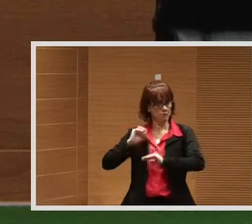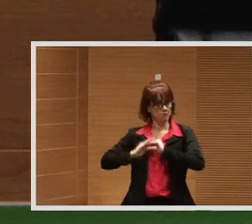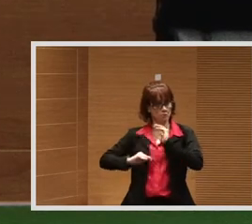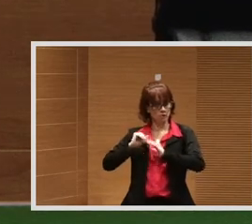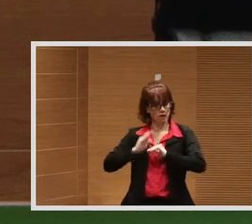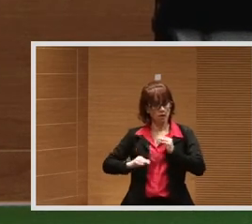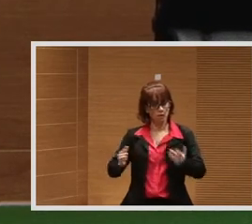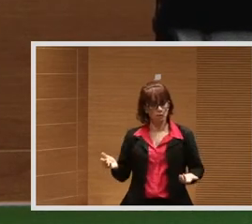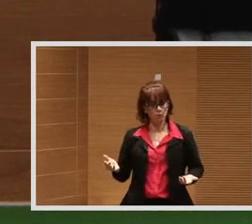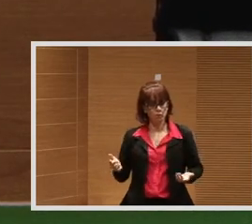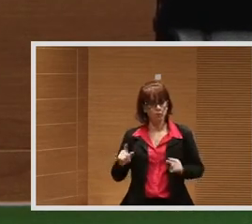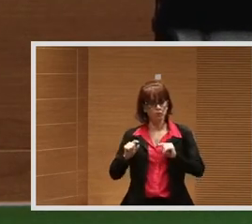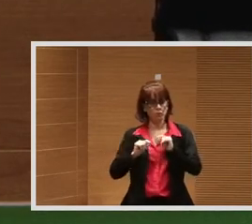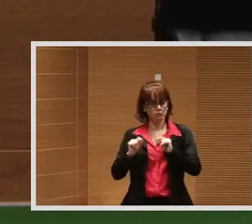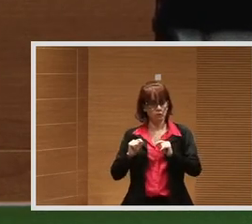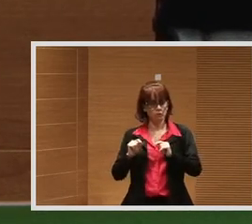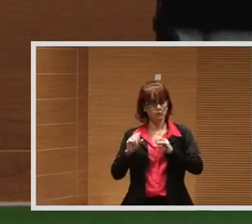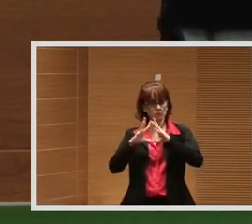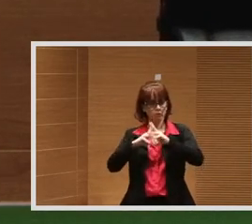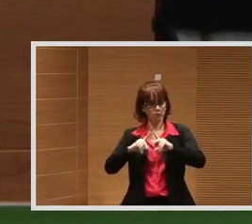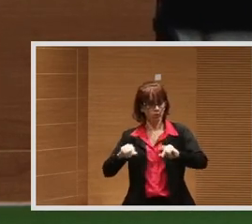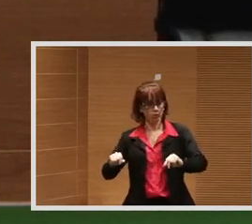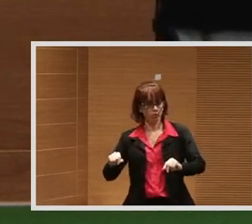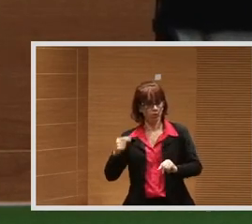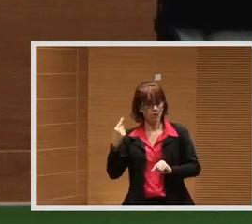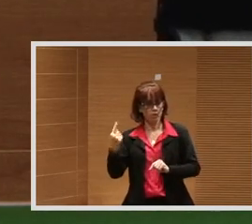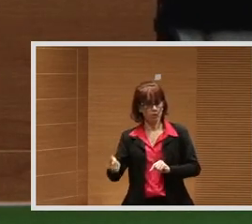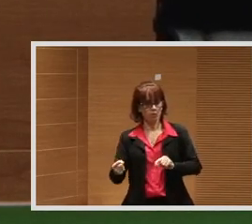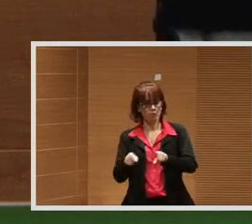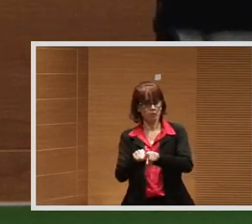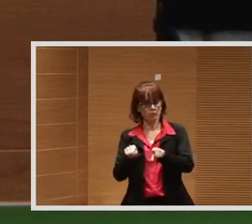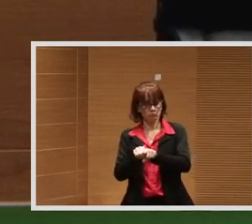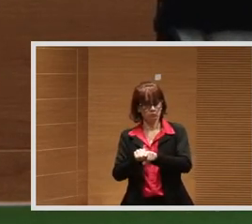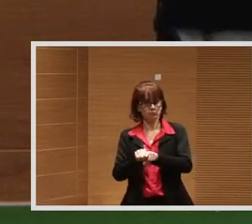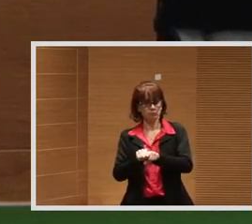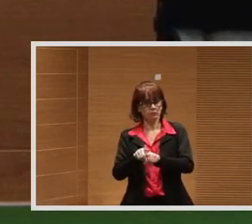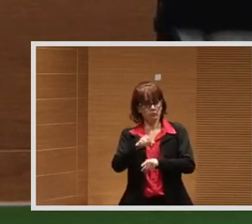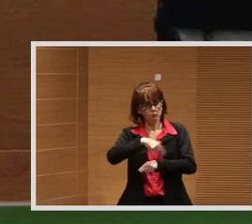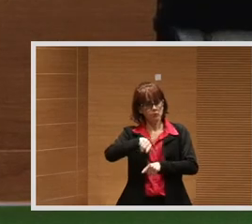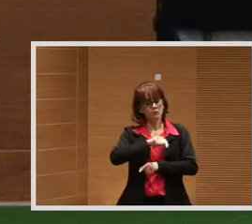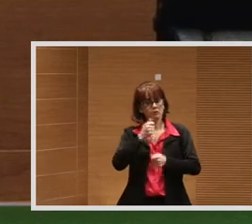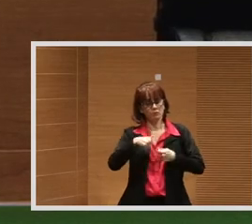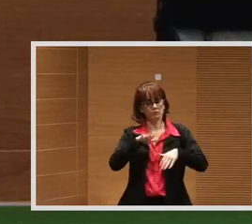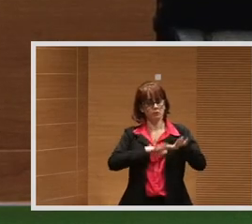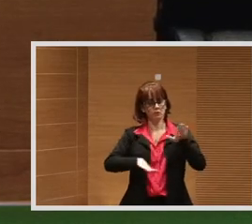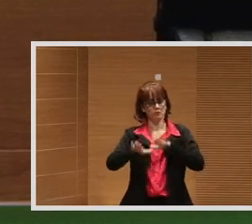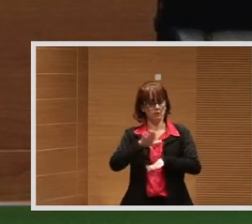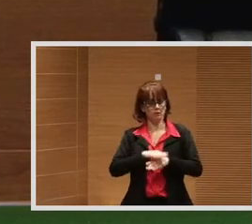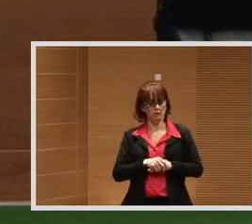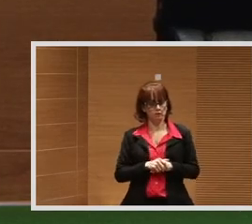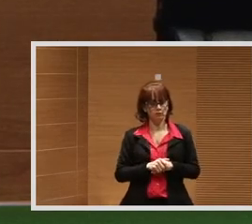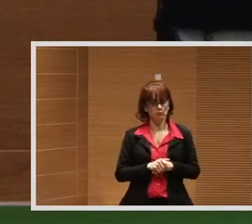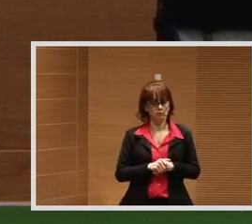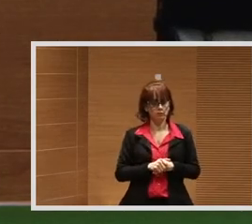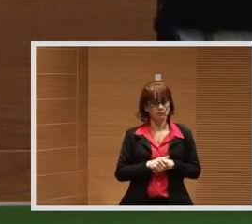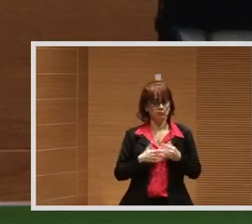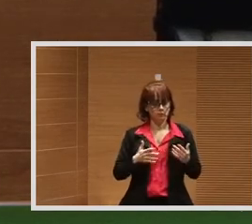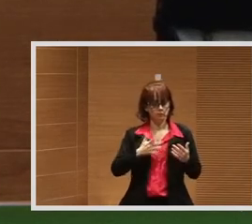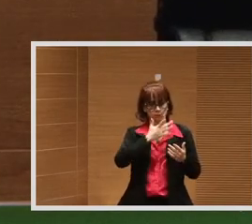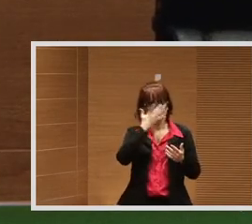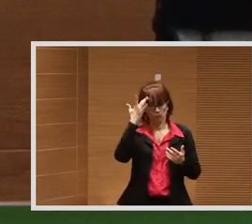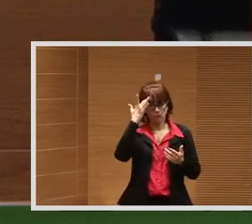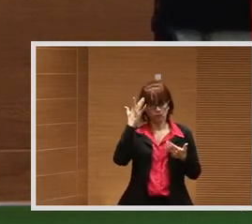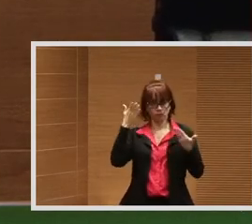que desumaniza o outro e se desumaniza. E é isso que a gente tem que tomar cuidado. Quer dizer, alguém que chega com